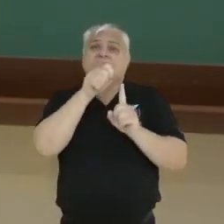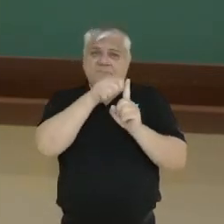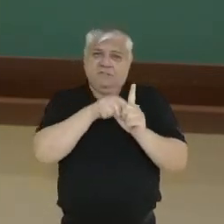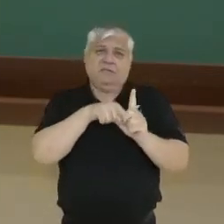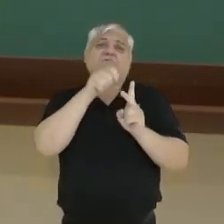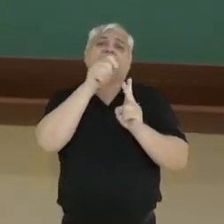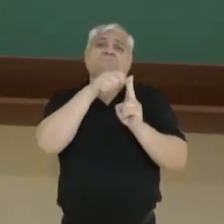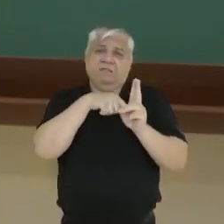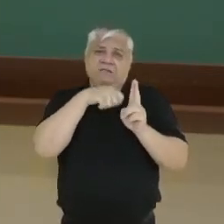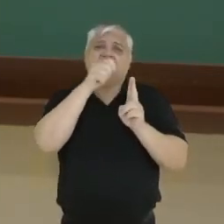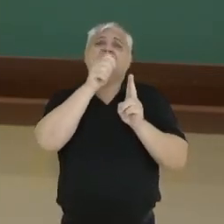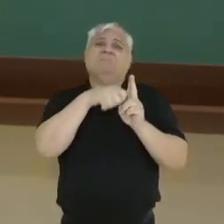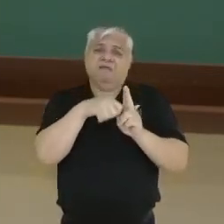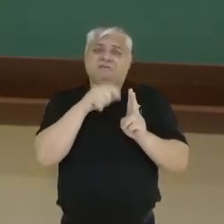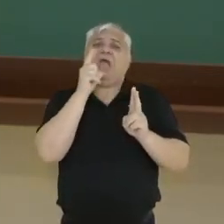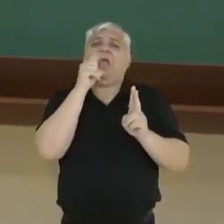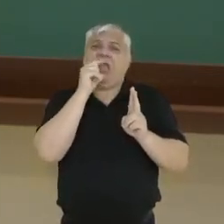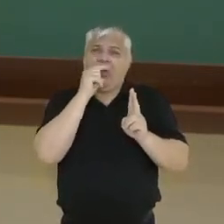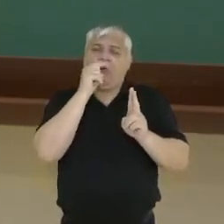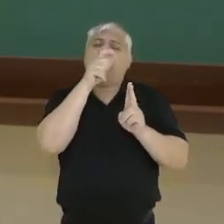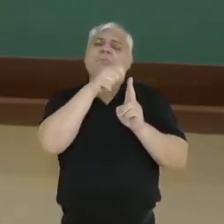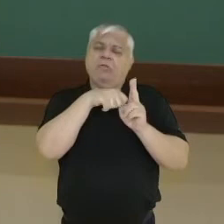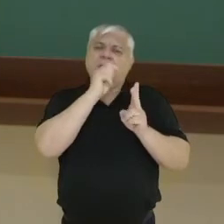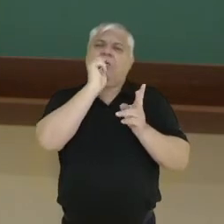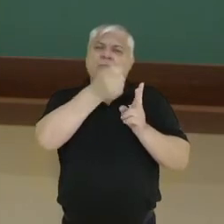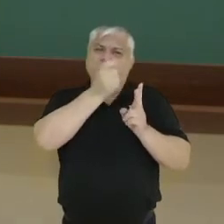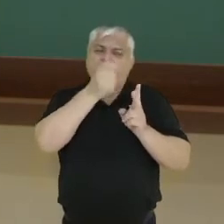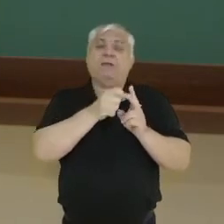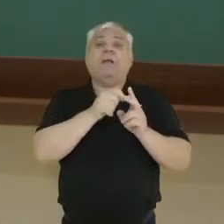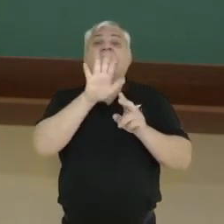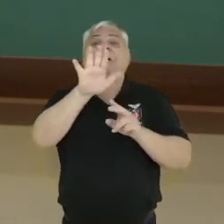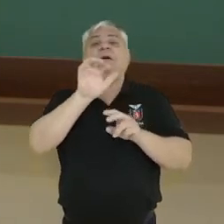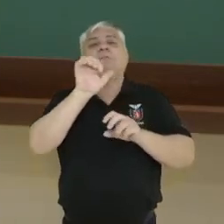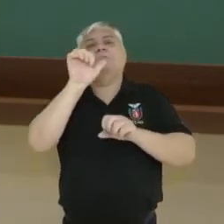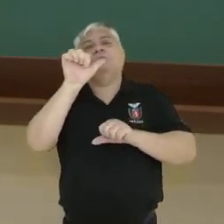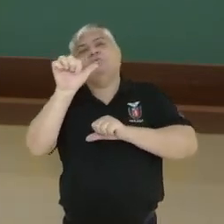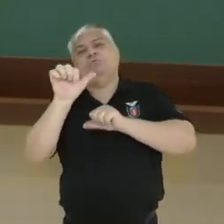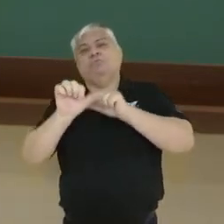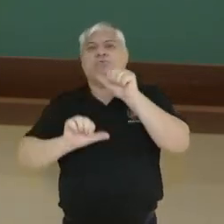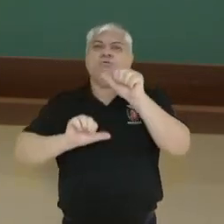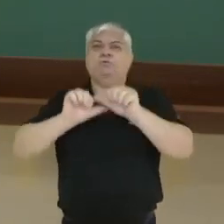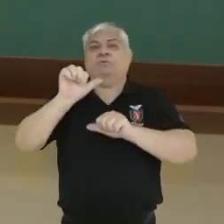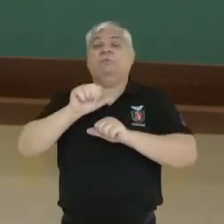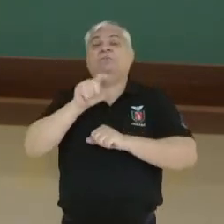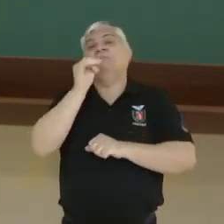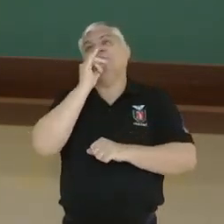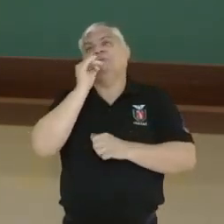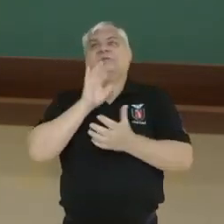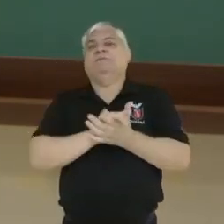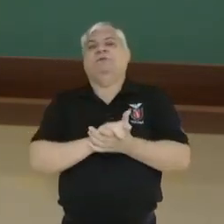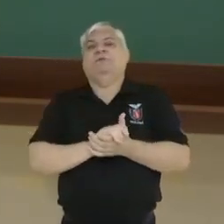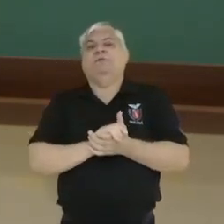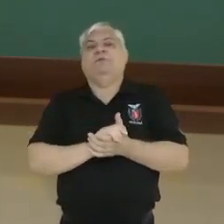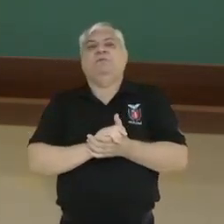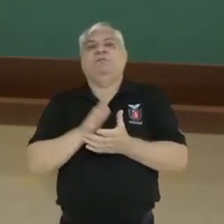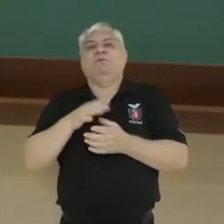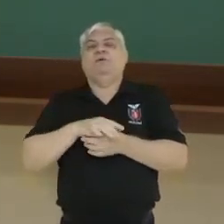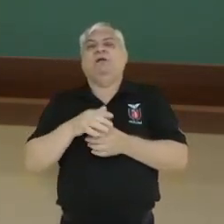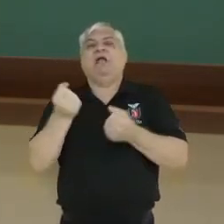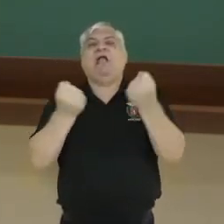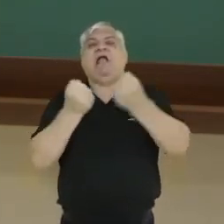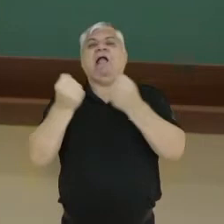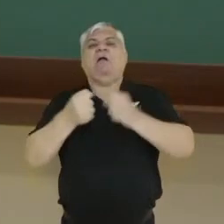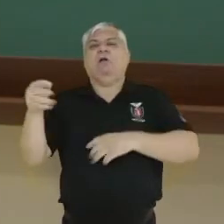é o consumo mínimo, e ela pode ser variável. Se o seu negócio, por exemplo, depende da água, por exemplo, fosse um lava-jato, por